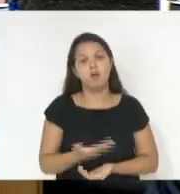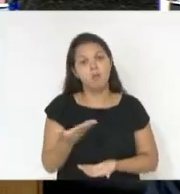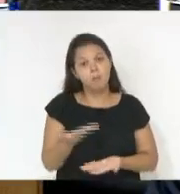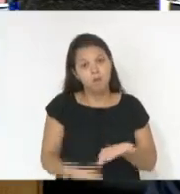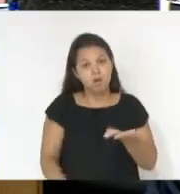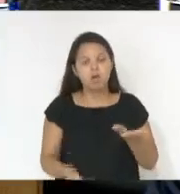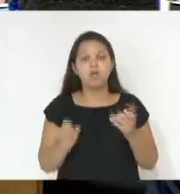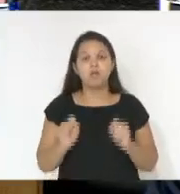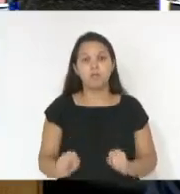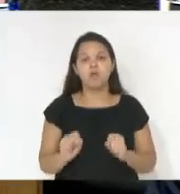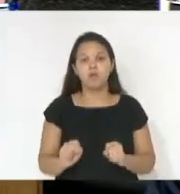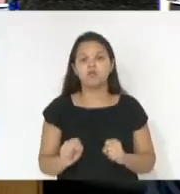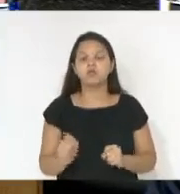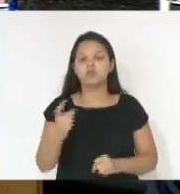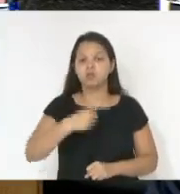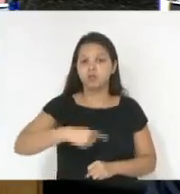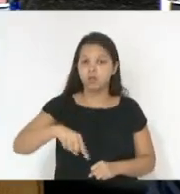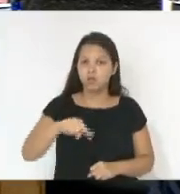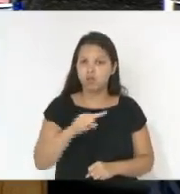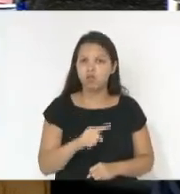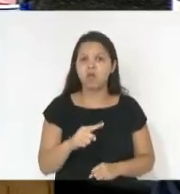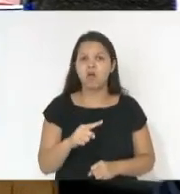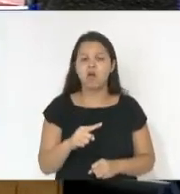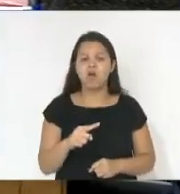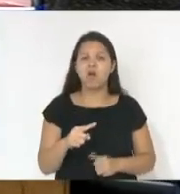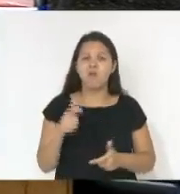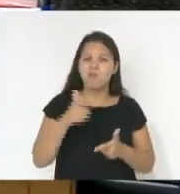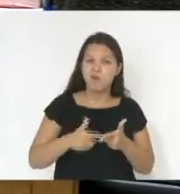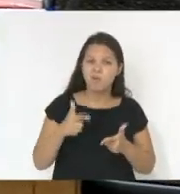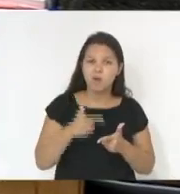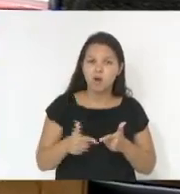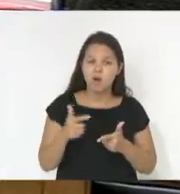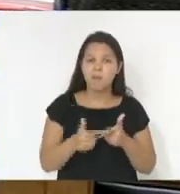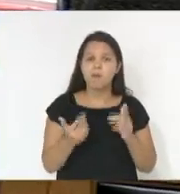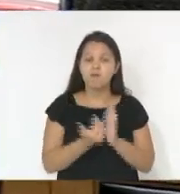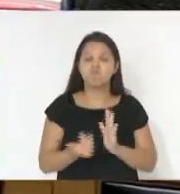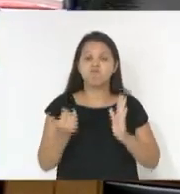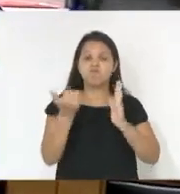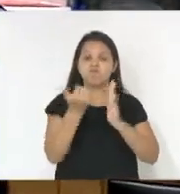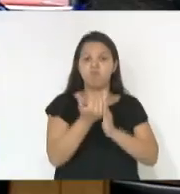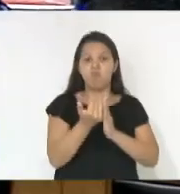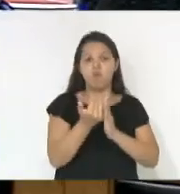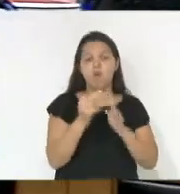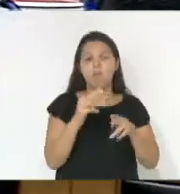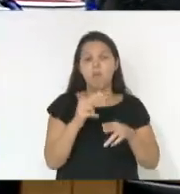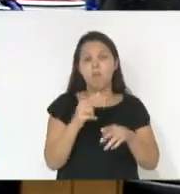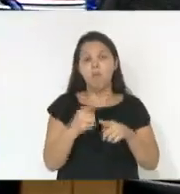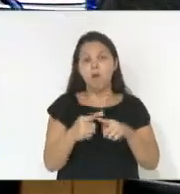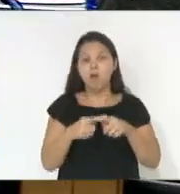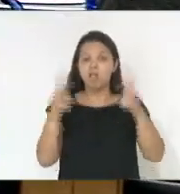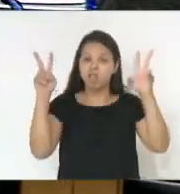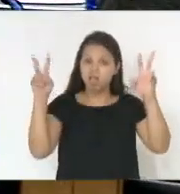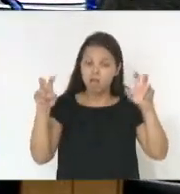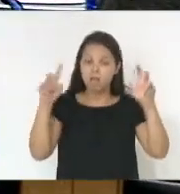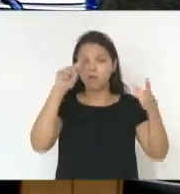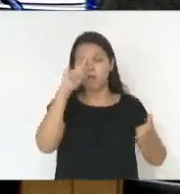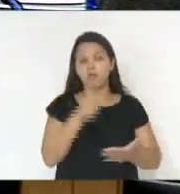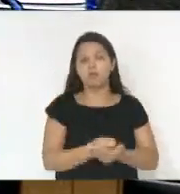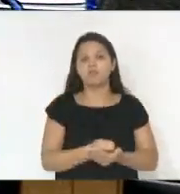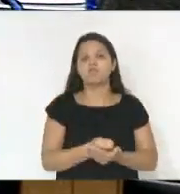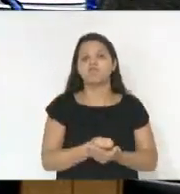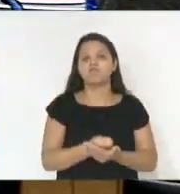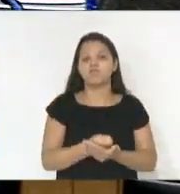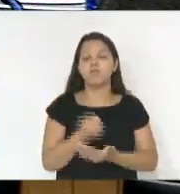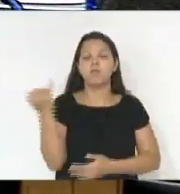de a gente criar mais tumulto por conta de um tema tão decisivo para a economia catarinense, a